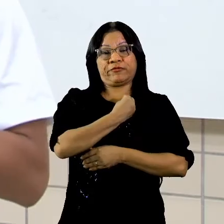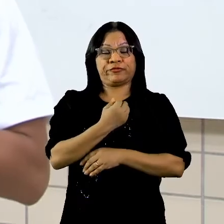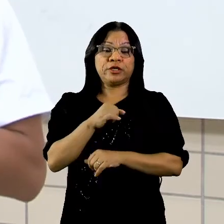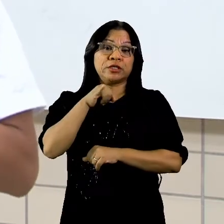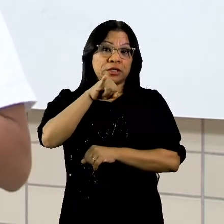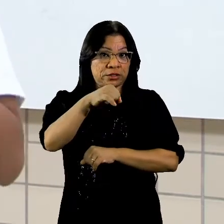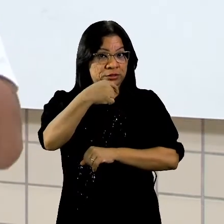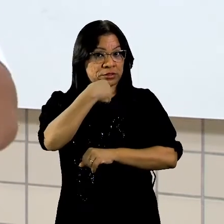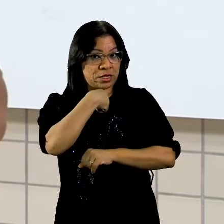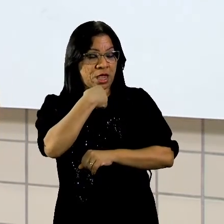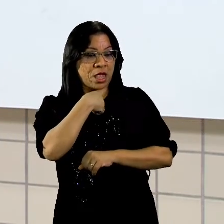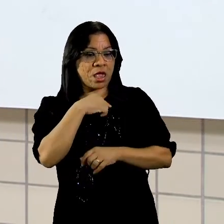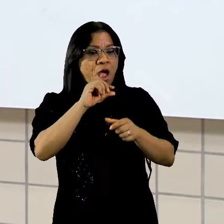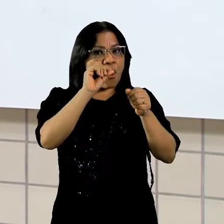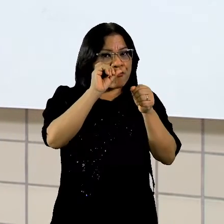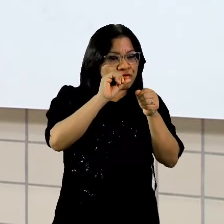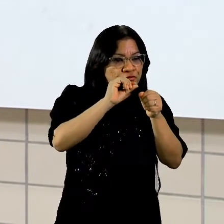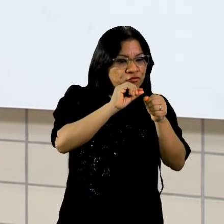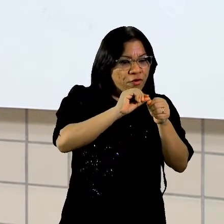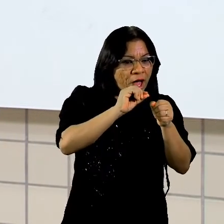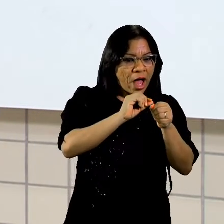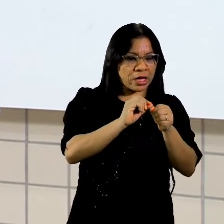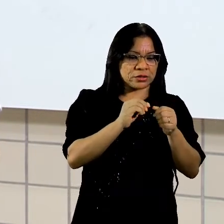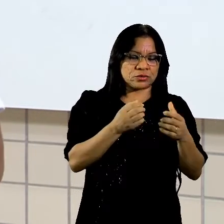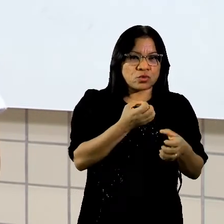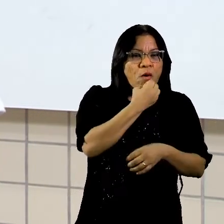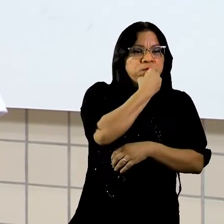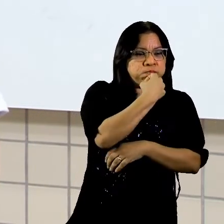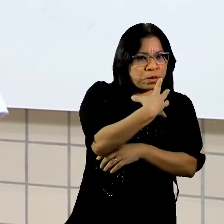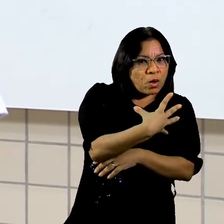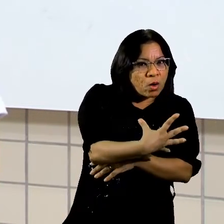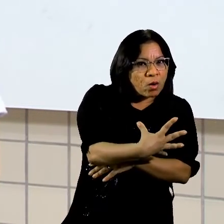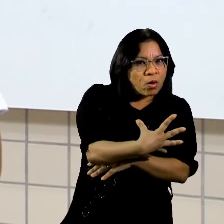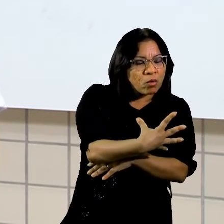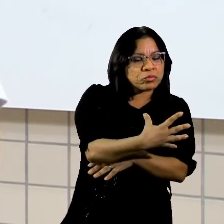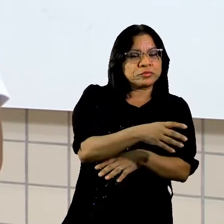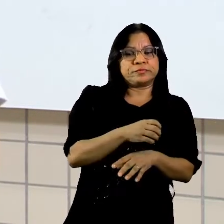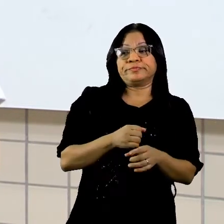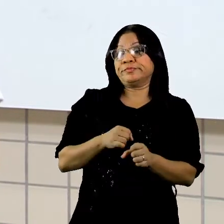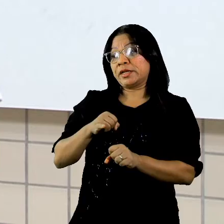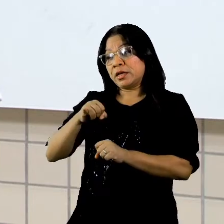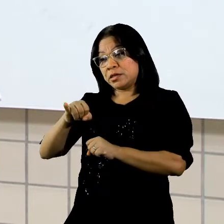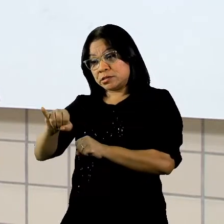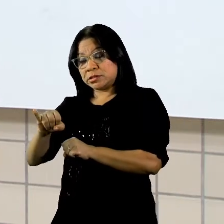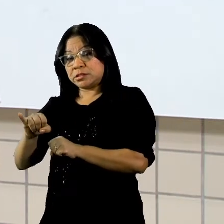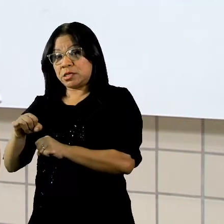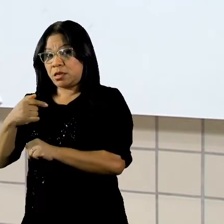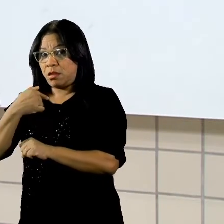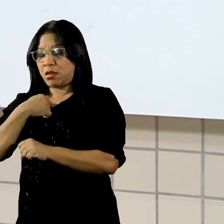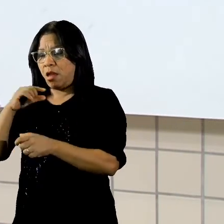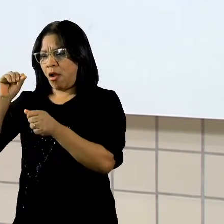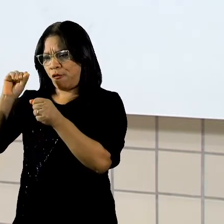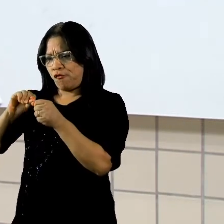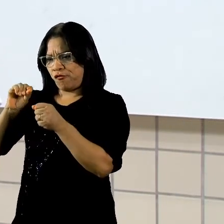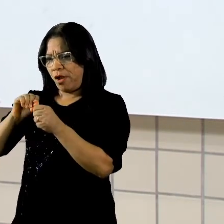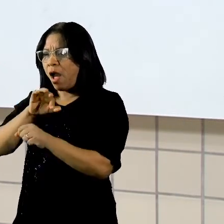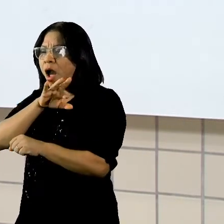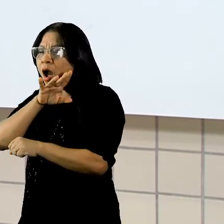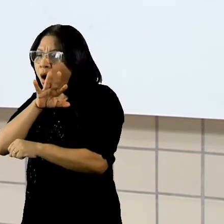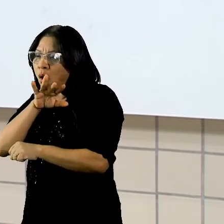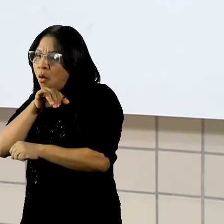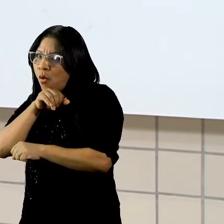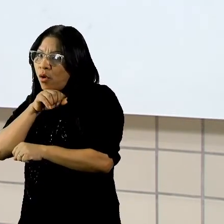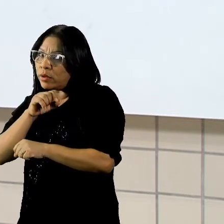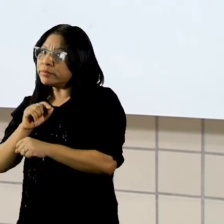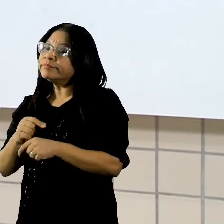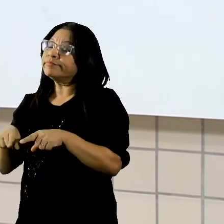bom, eu vou colher algo muito bom. Agora, se eu planto algo ruim, com certeza, coisas